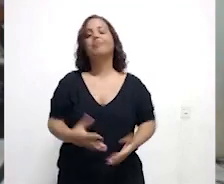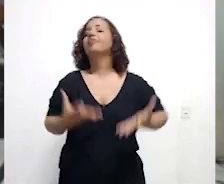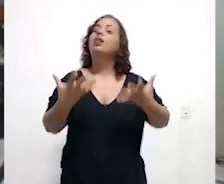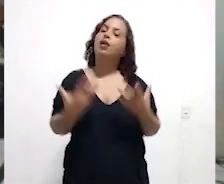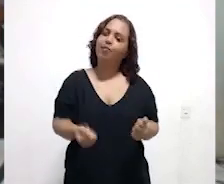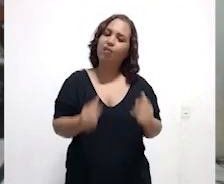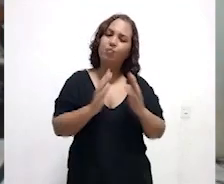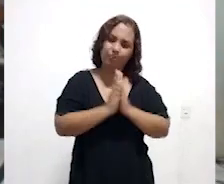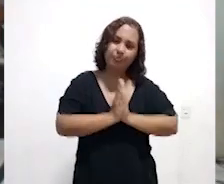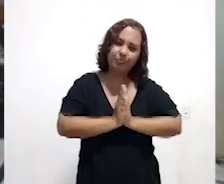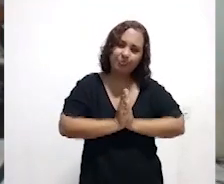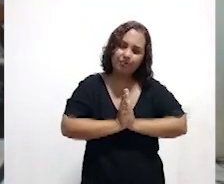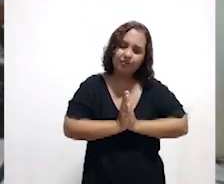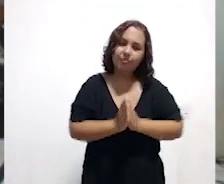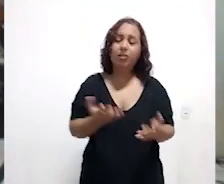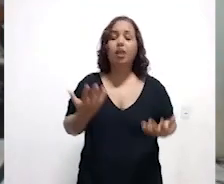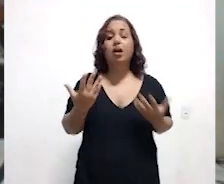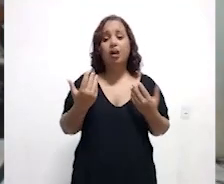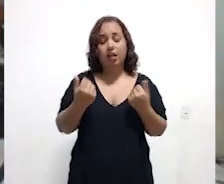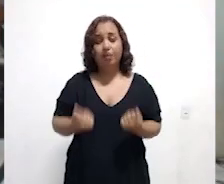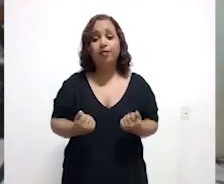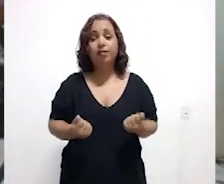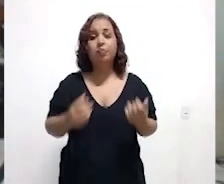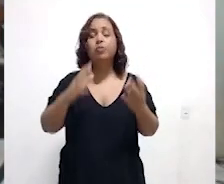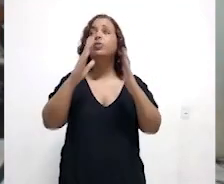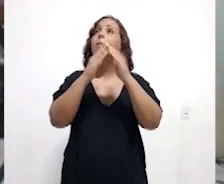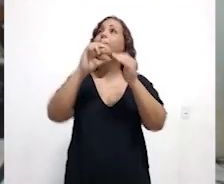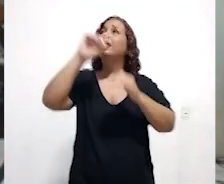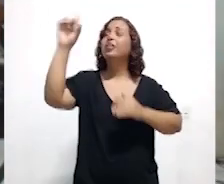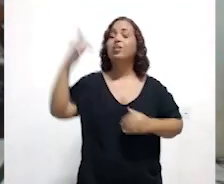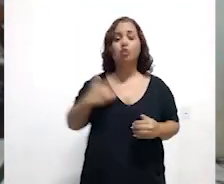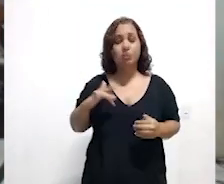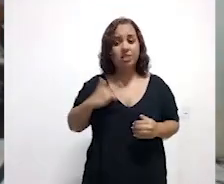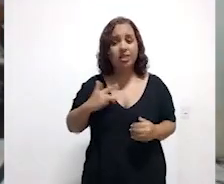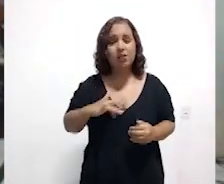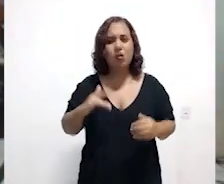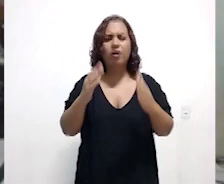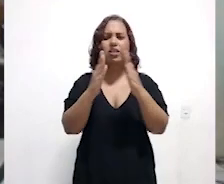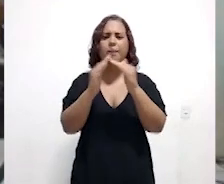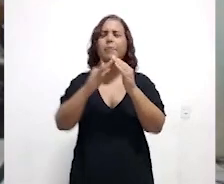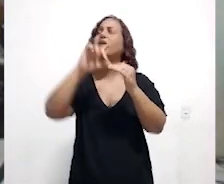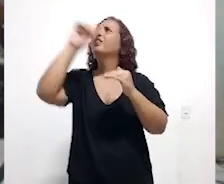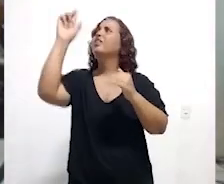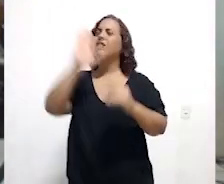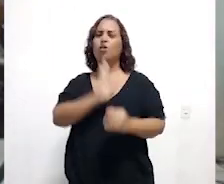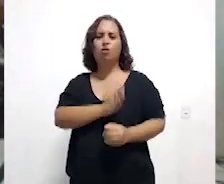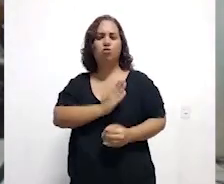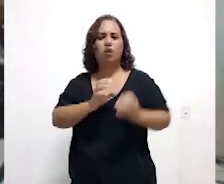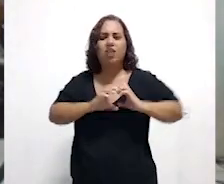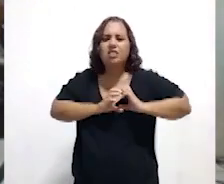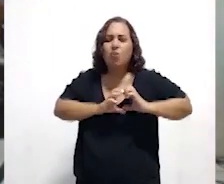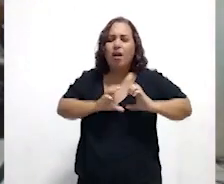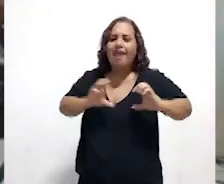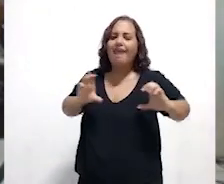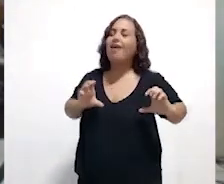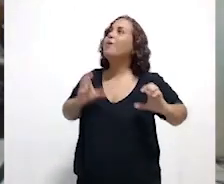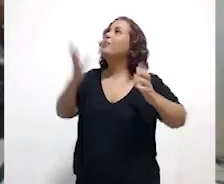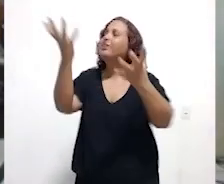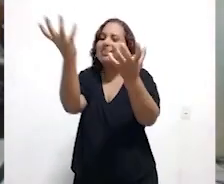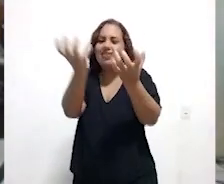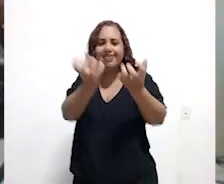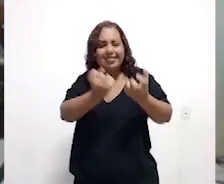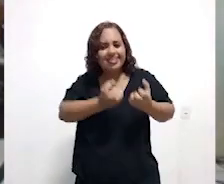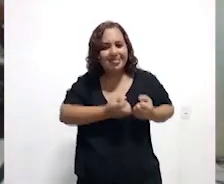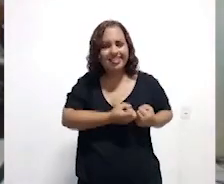misericórdia e vamos pedir a Ele que Ele abra os nossos corações para que a gente receba a sua palavra e para que a sua